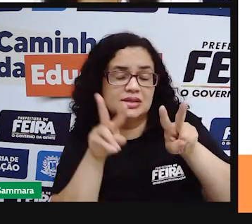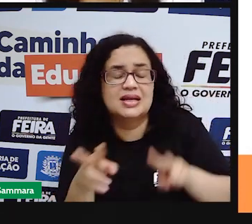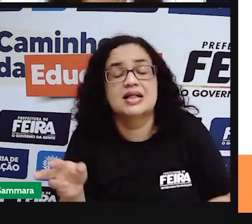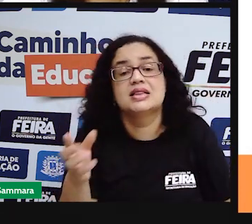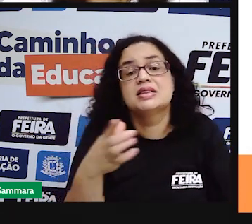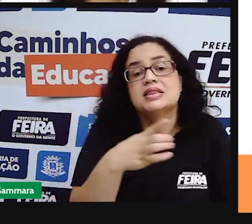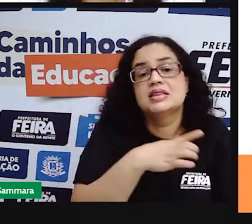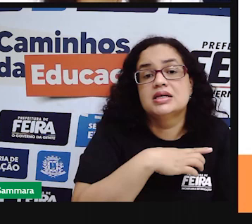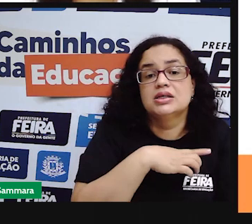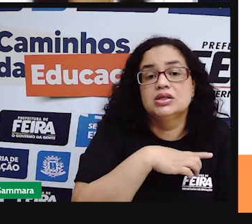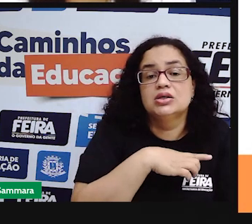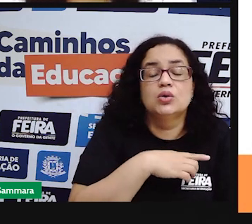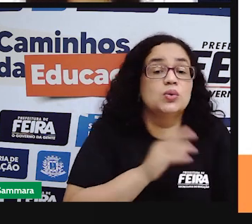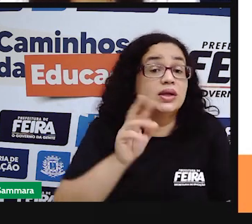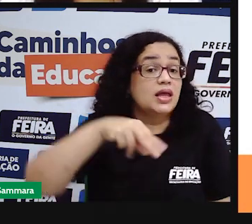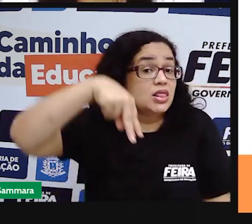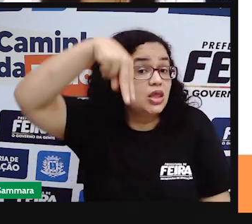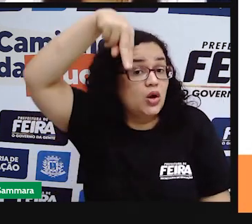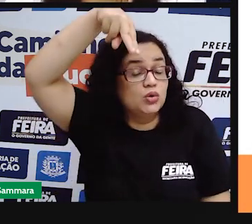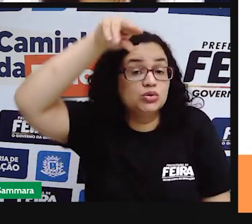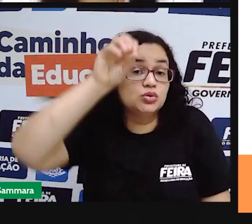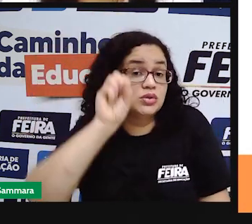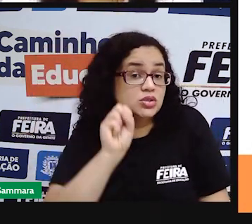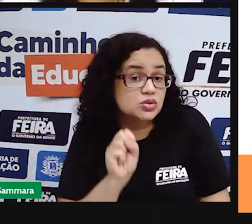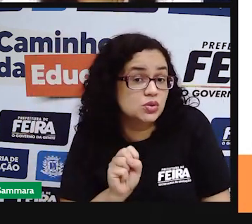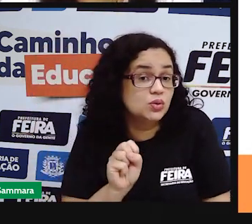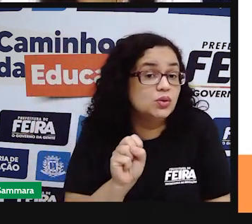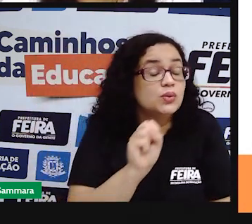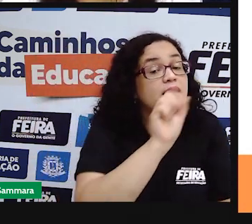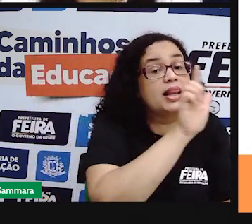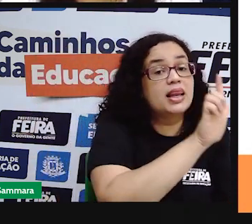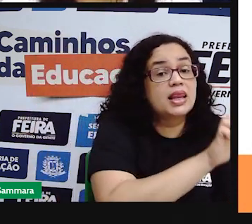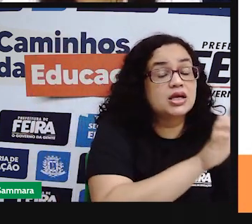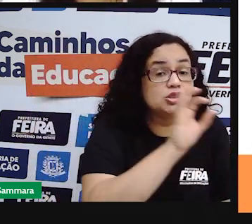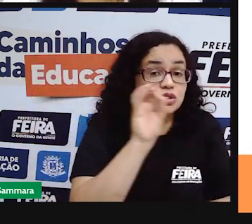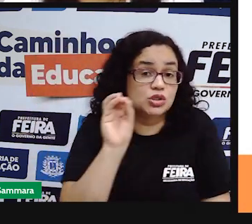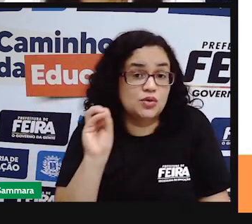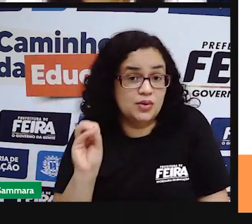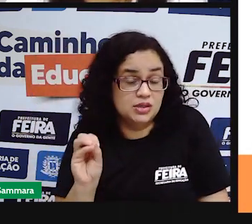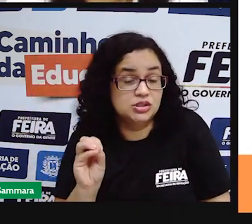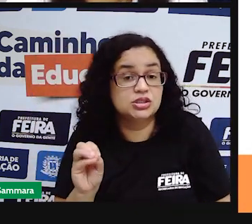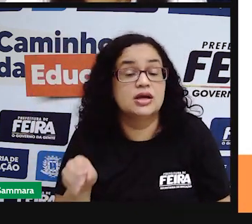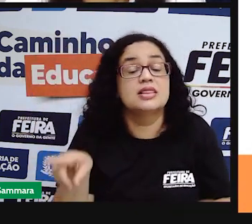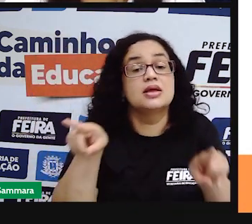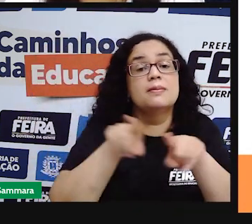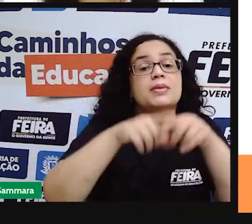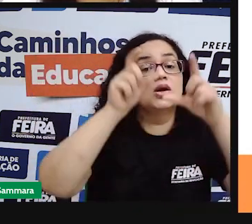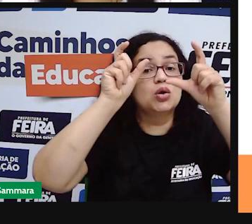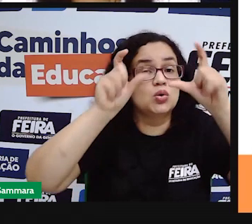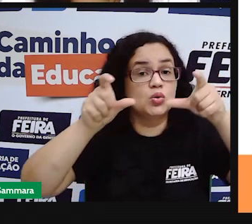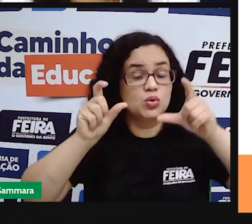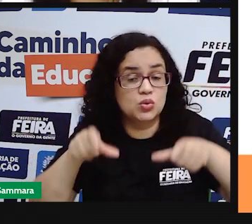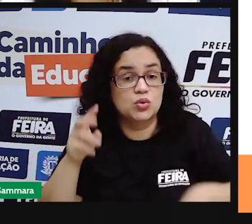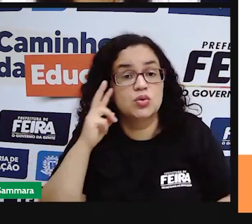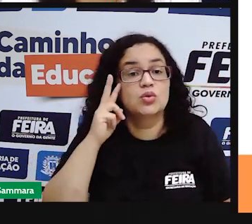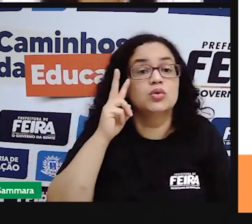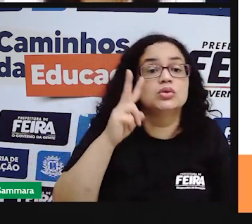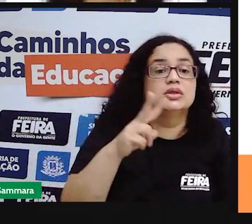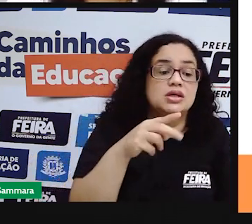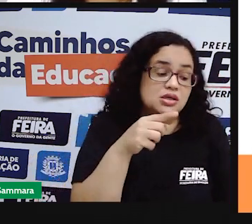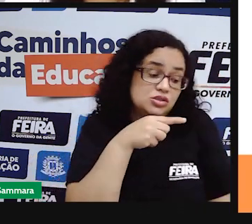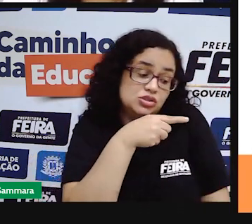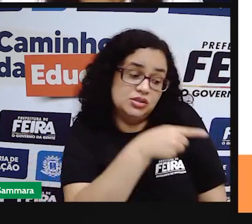relação ao que é norte, ao que é sul, ao que é leste e oeste, mas também as localizações menores, o que está à direita, o que está